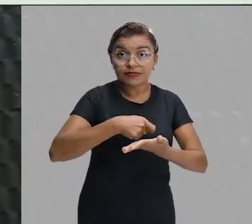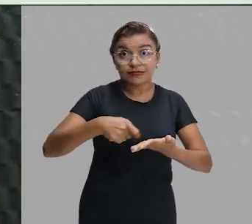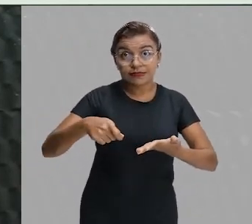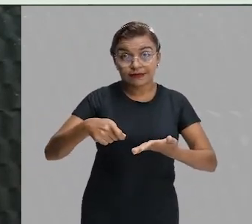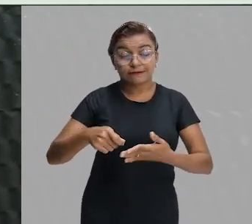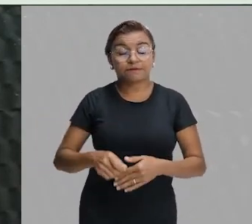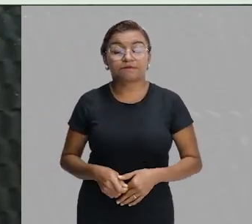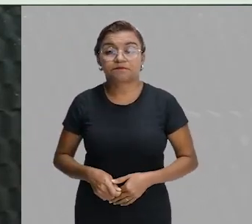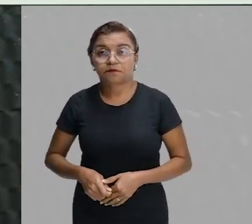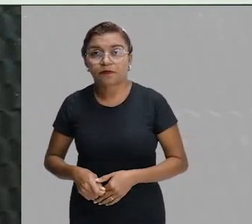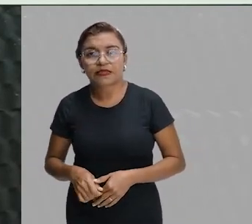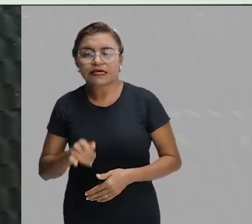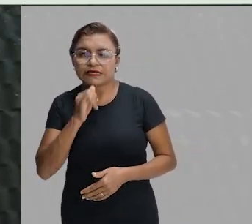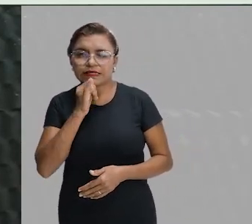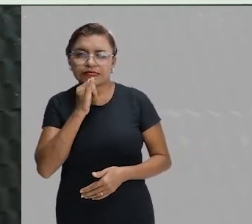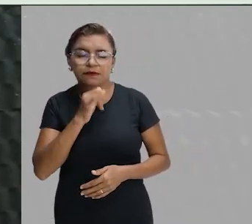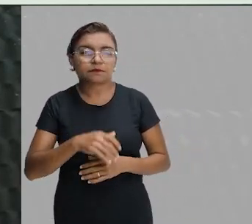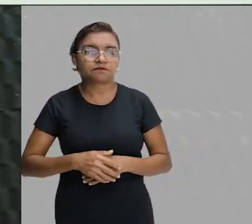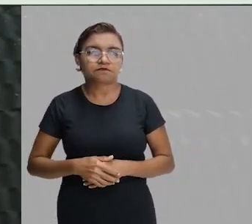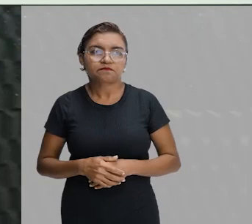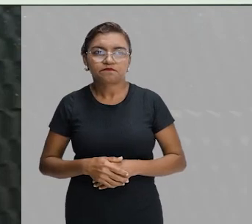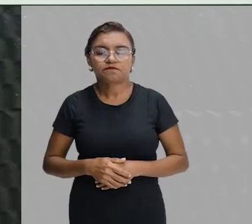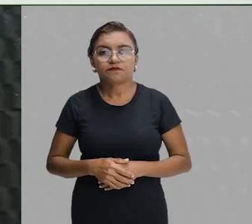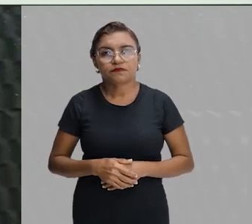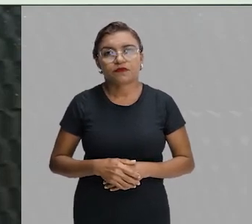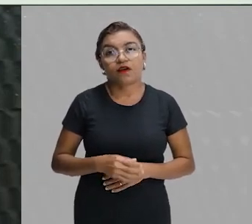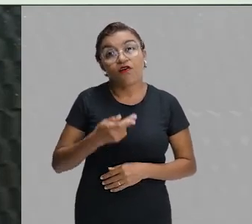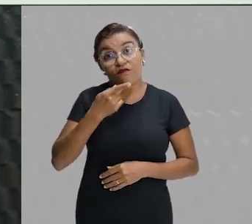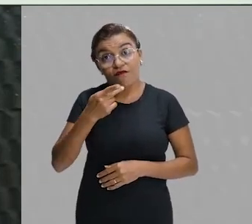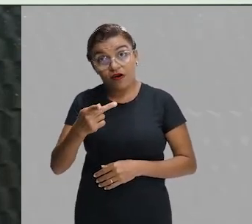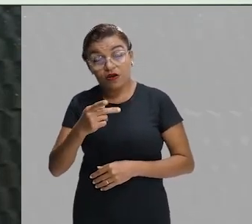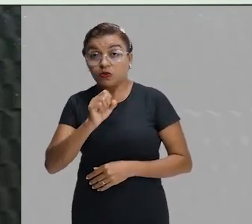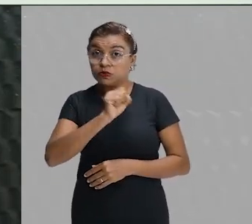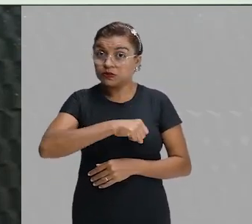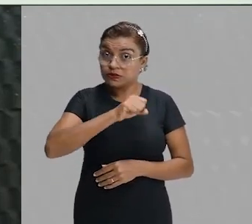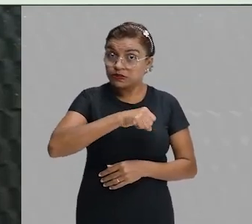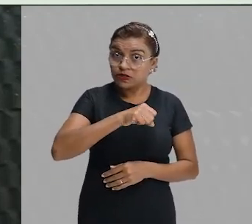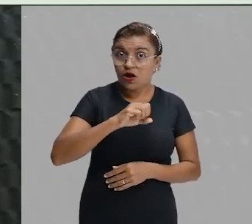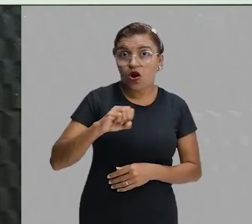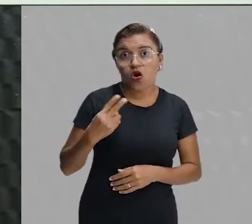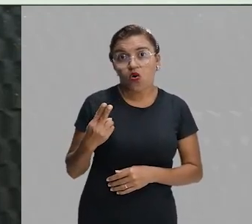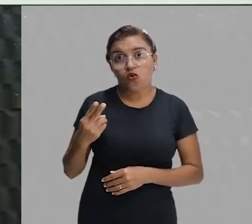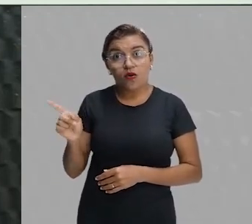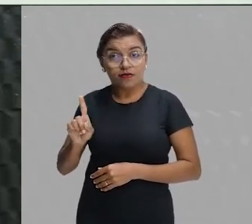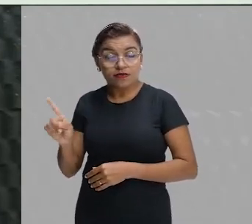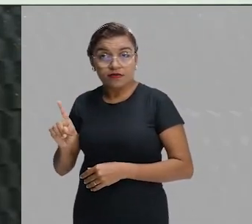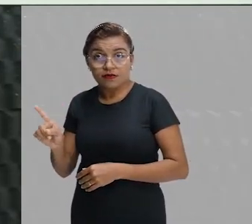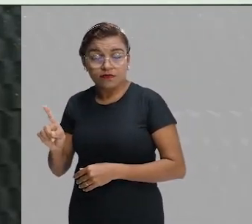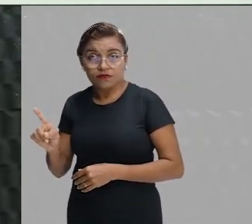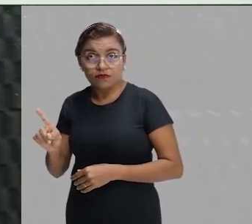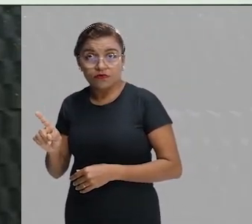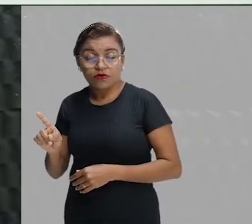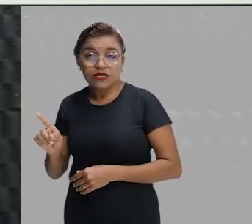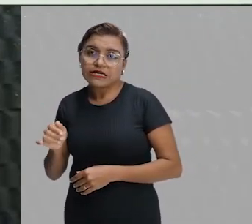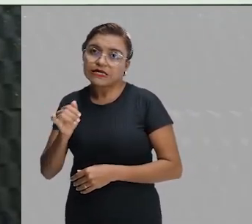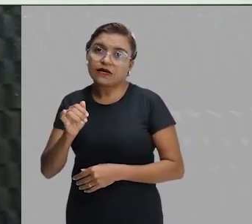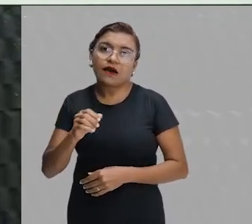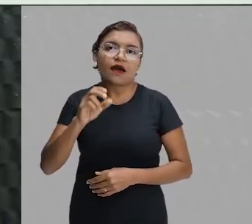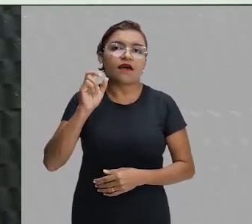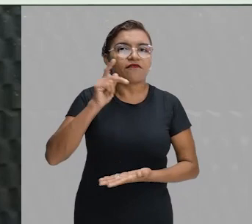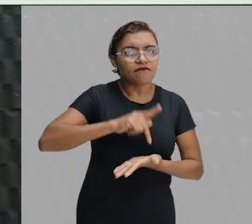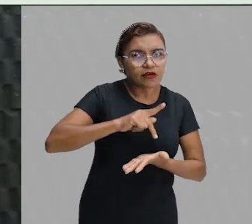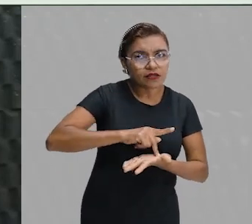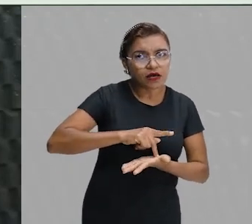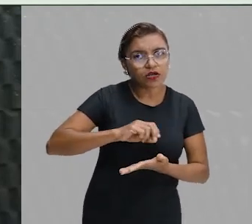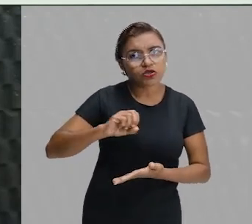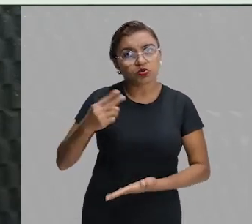veja só, ou eu digo sim ou não, ou eu uso uma correspondência, ou eu falo o que é, ou eu falo o que